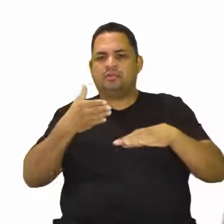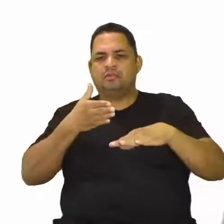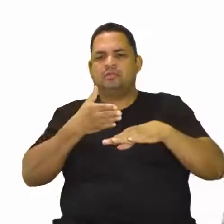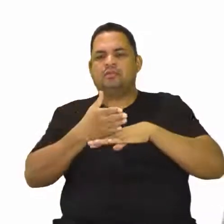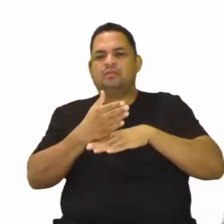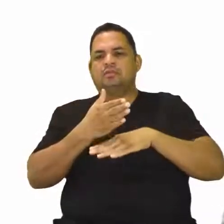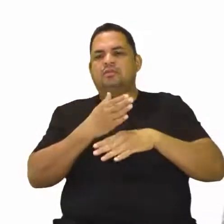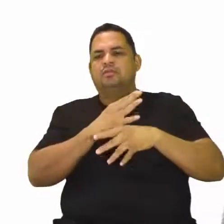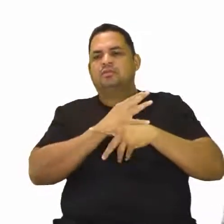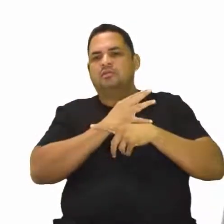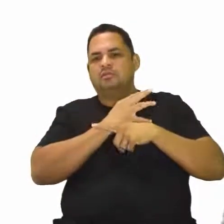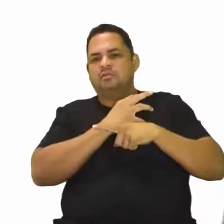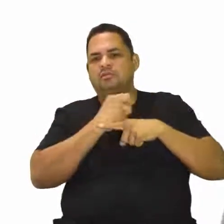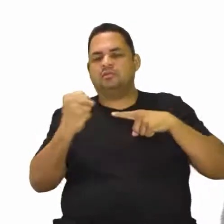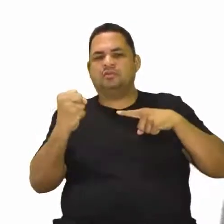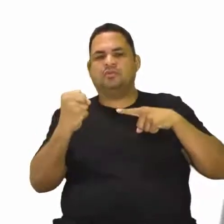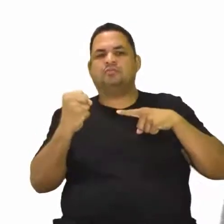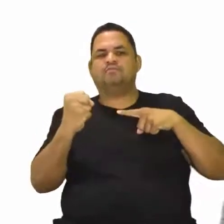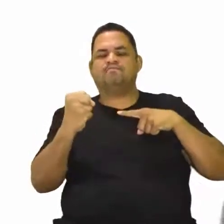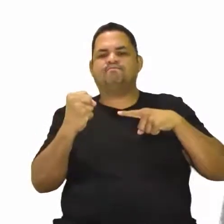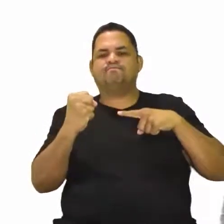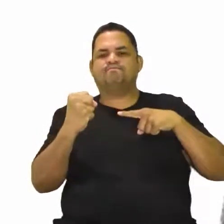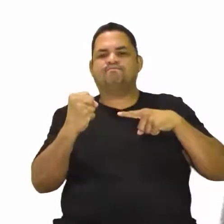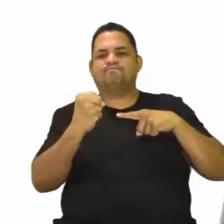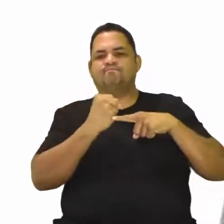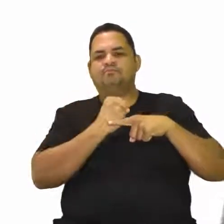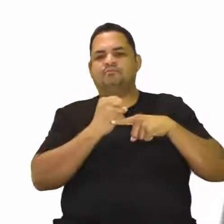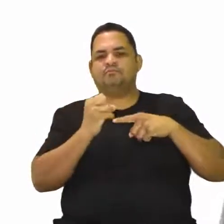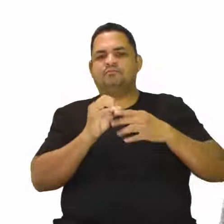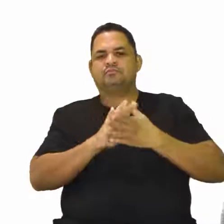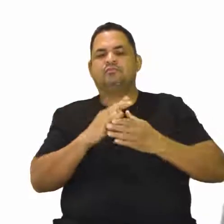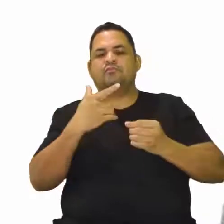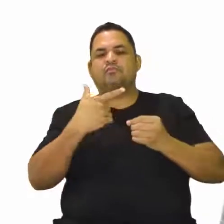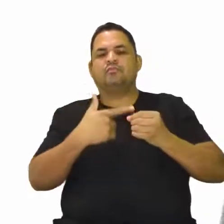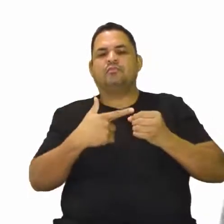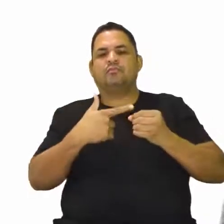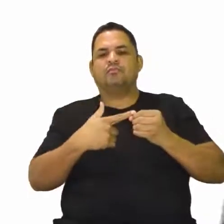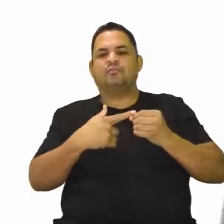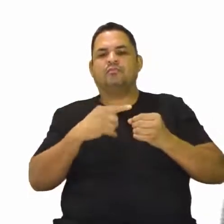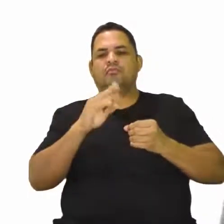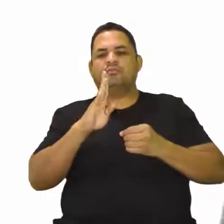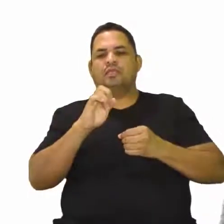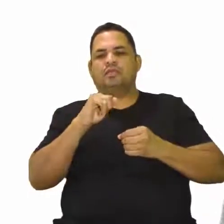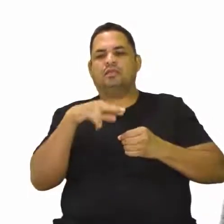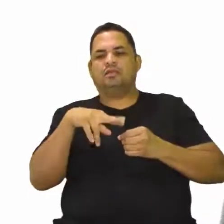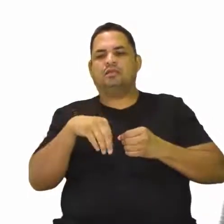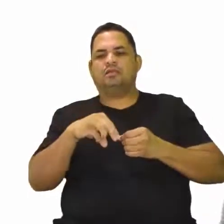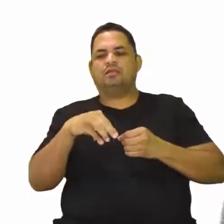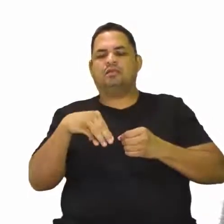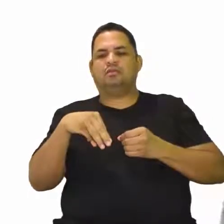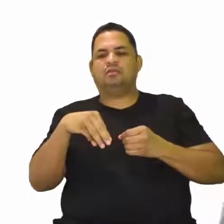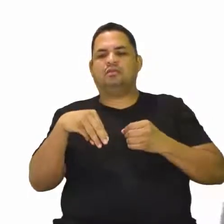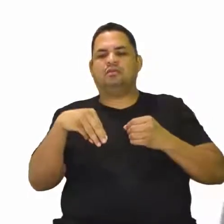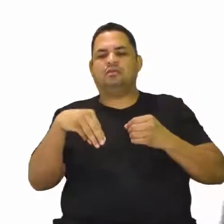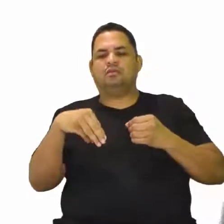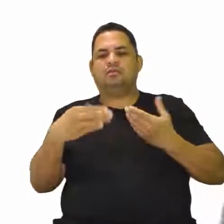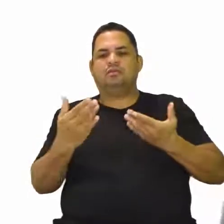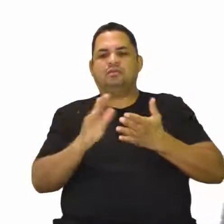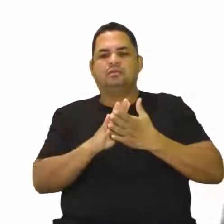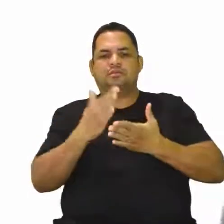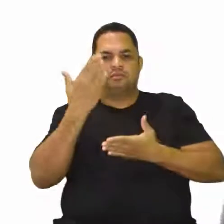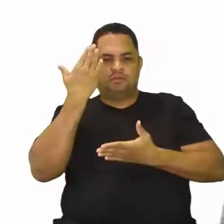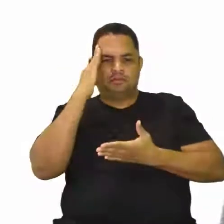aí para vitoriosamente em Berlim e